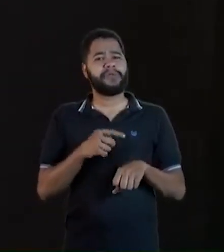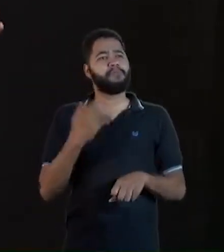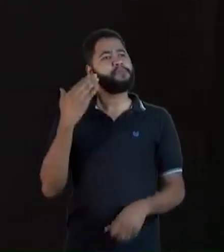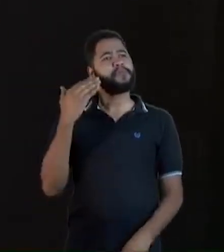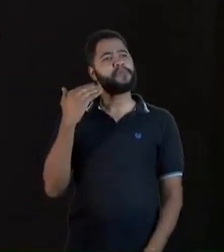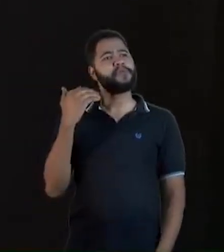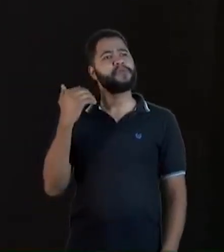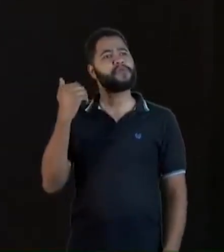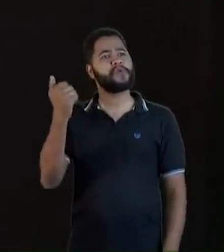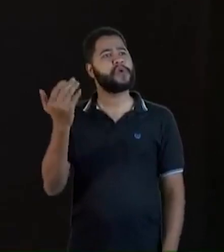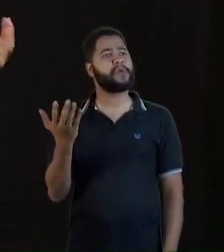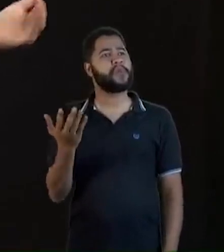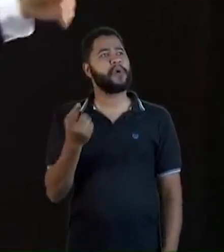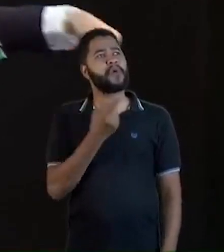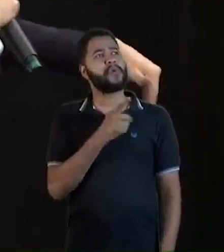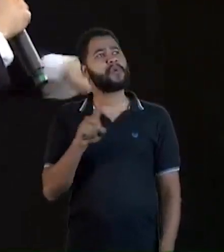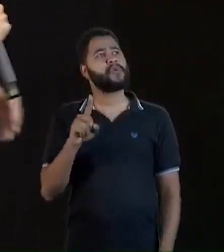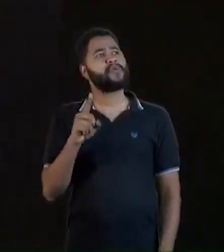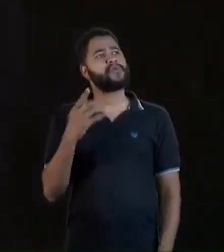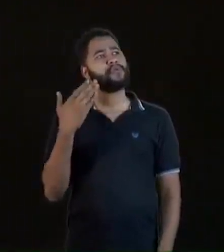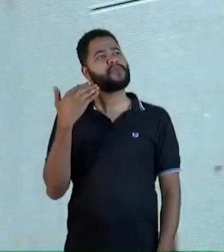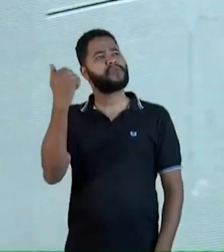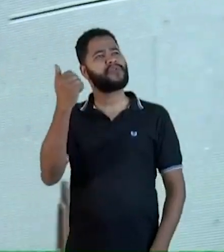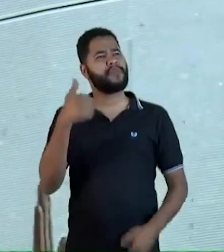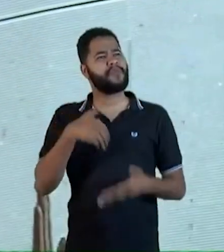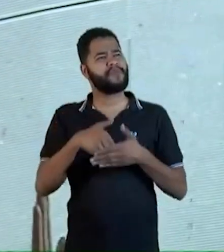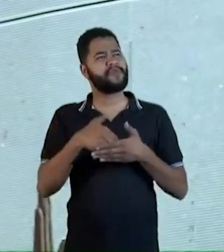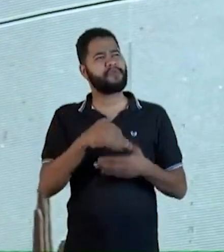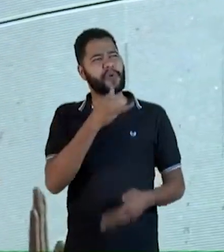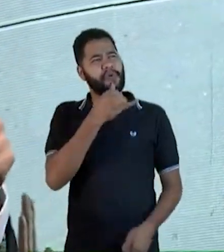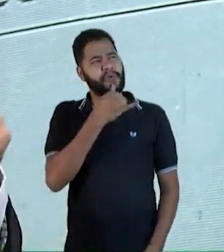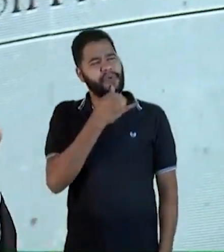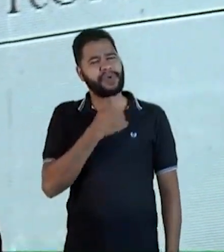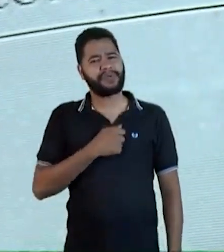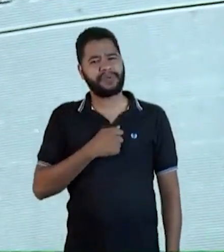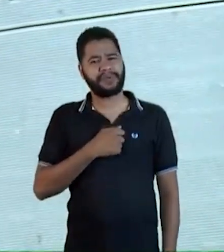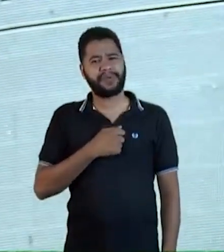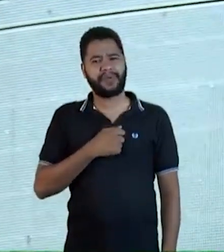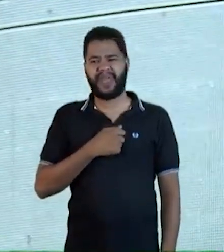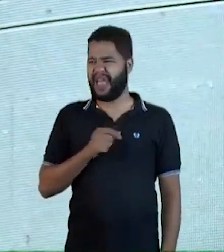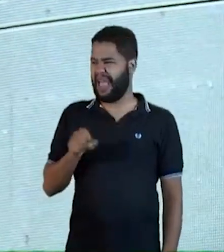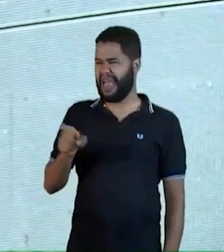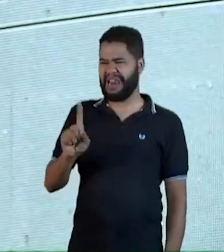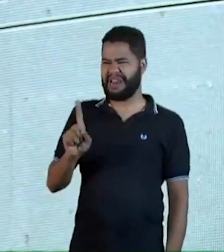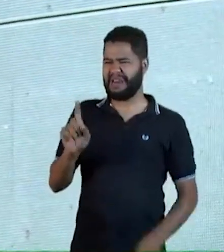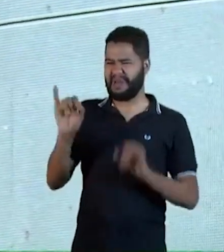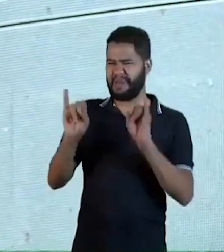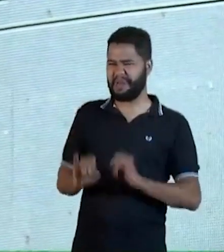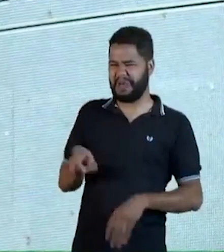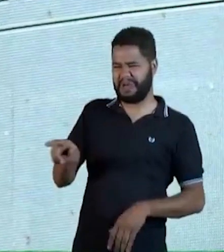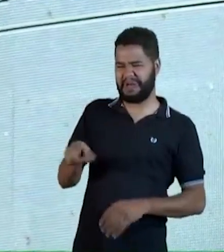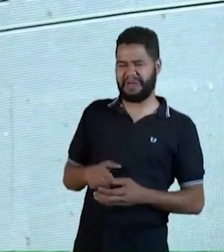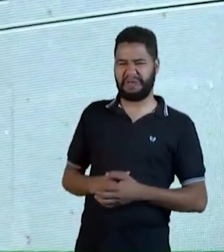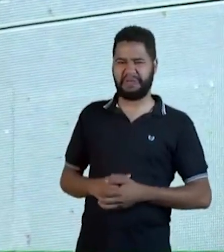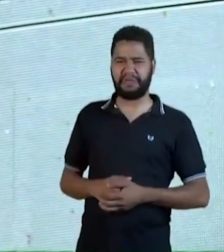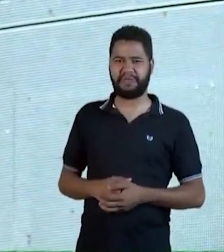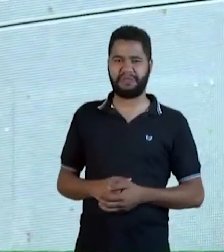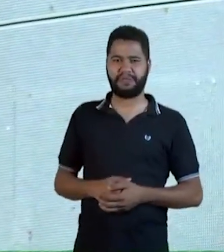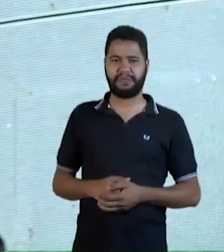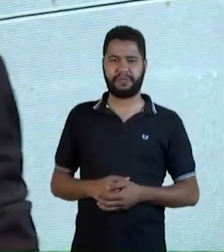para eu sou o último a ser escolhido para o time eu fico triste e eles falam ele não ele é Magrinho